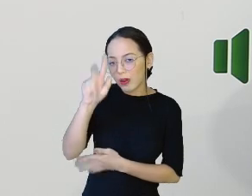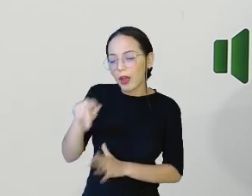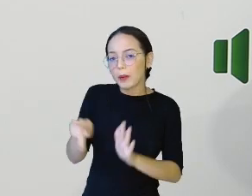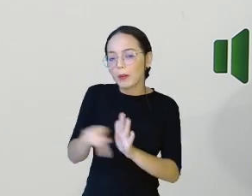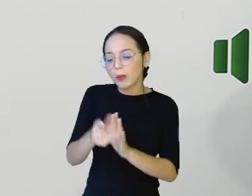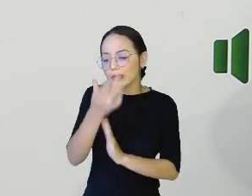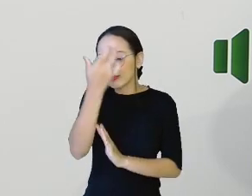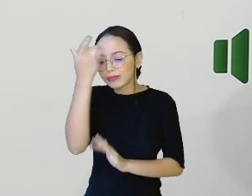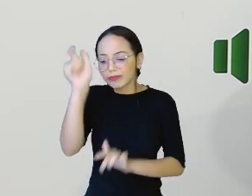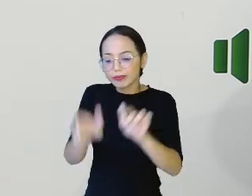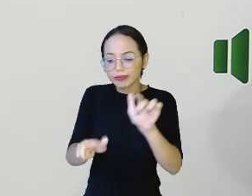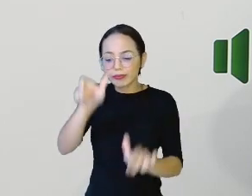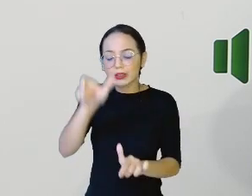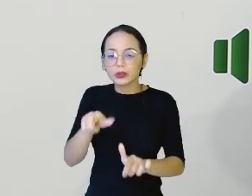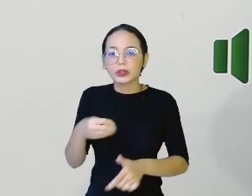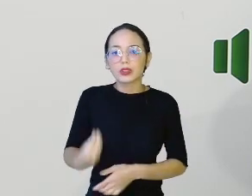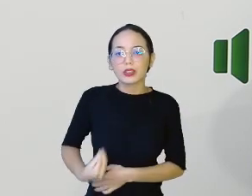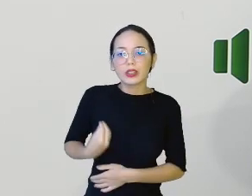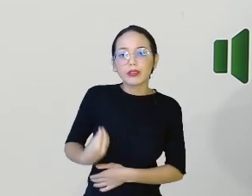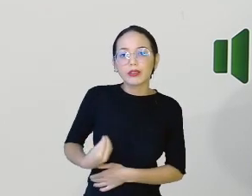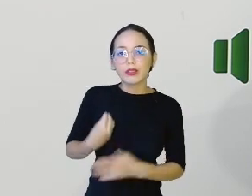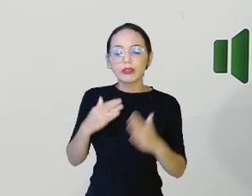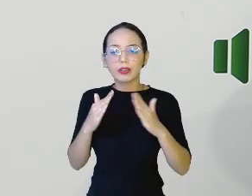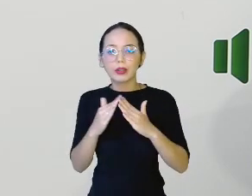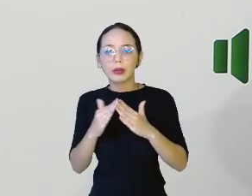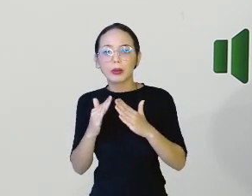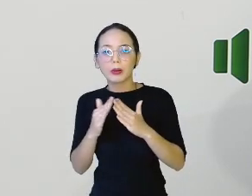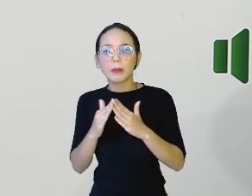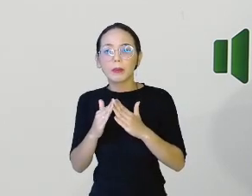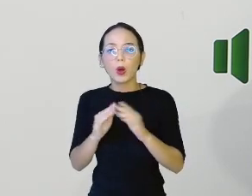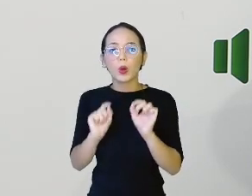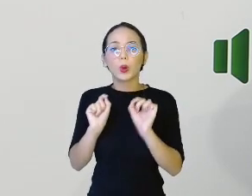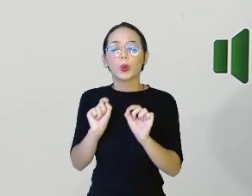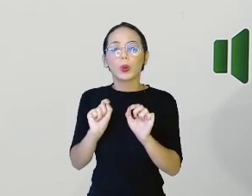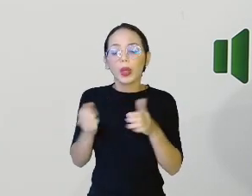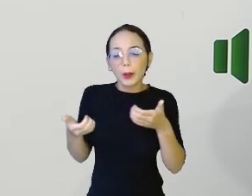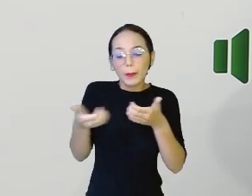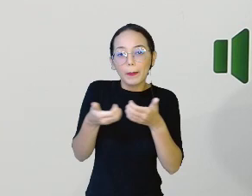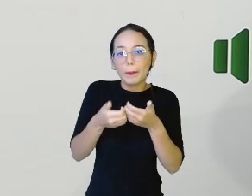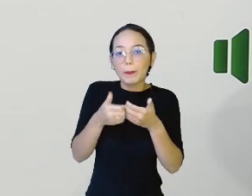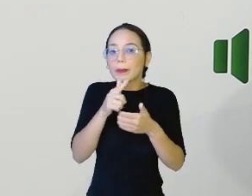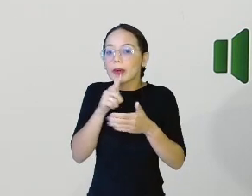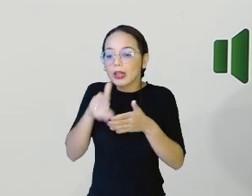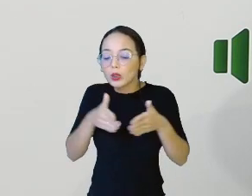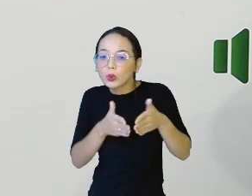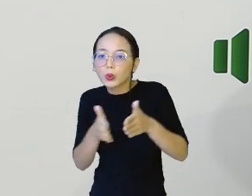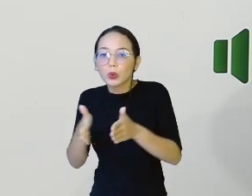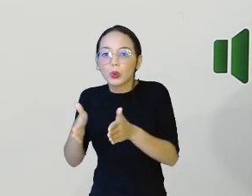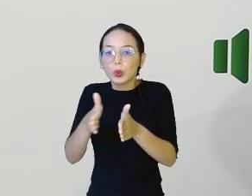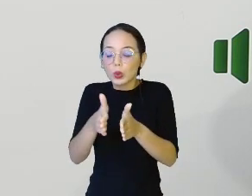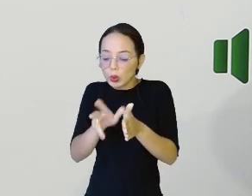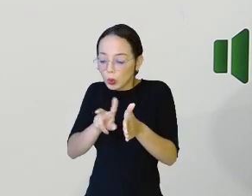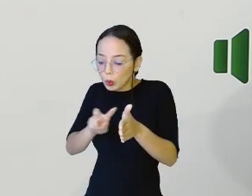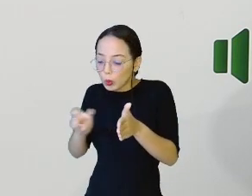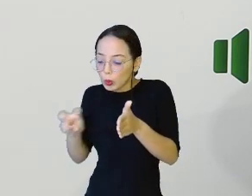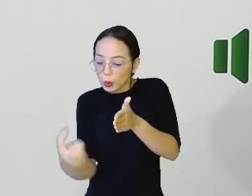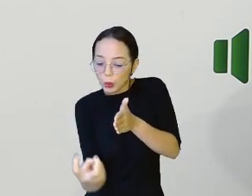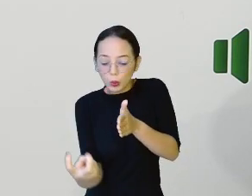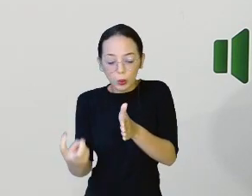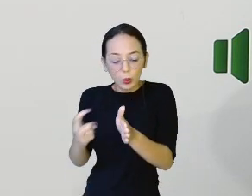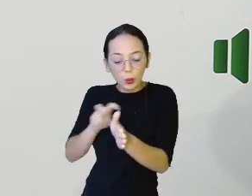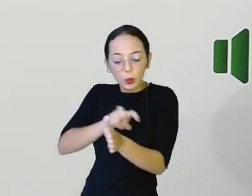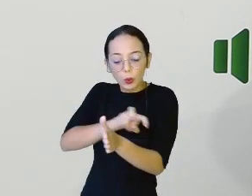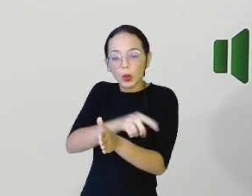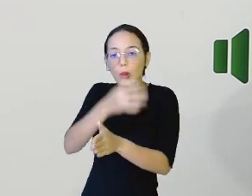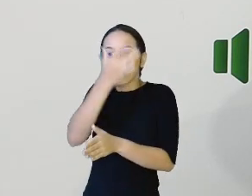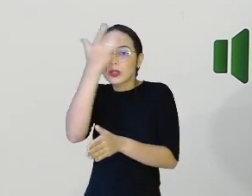aquelas pessoas que vivem, que moram ao entorno dos rios, na beira dos rios. Então, são pessoas que